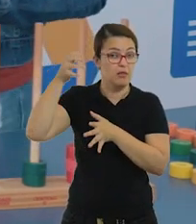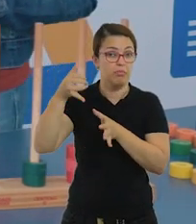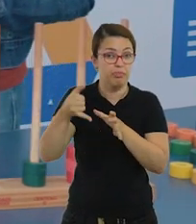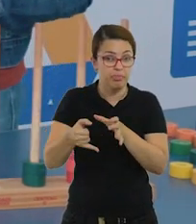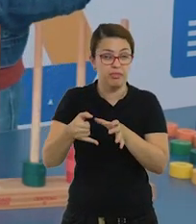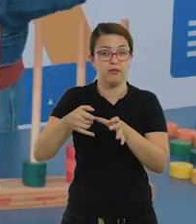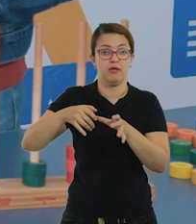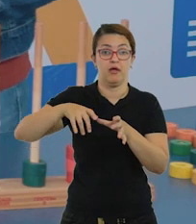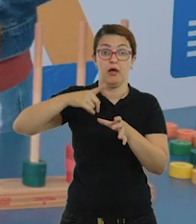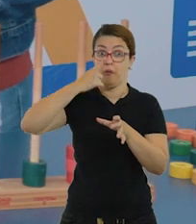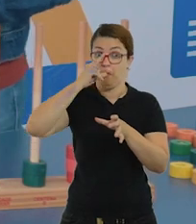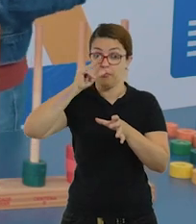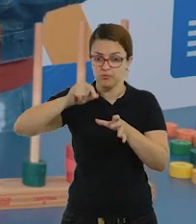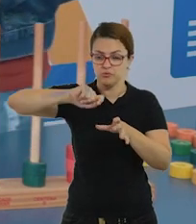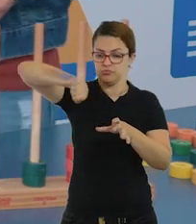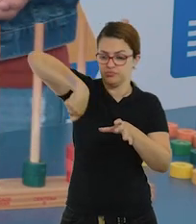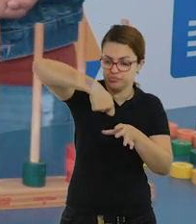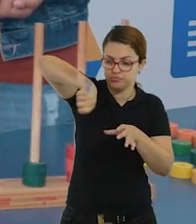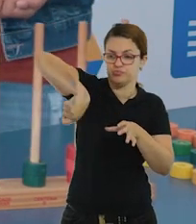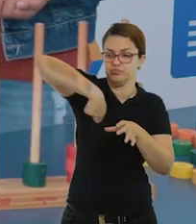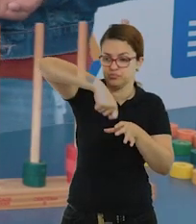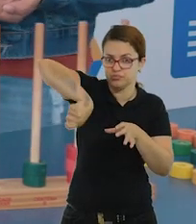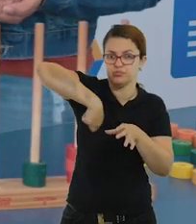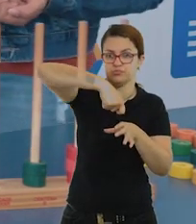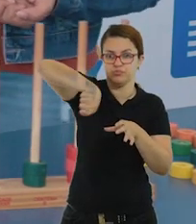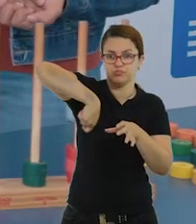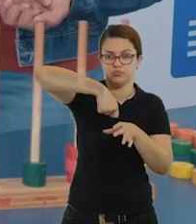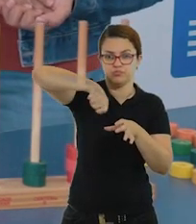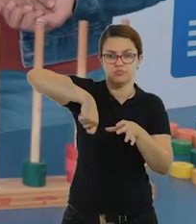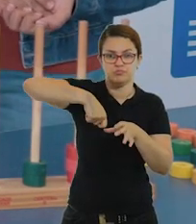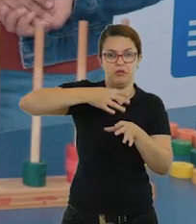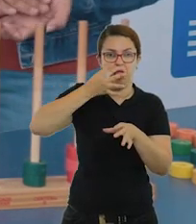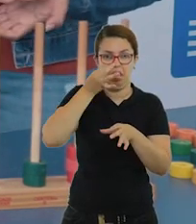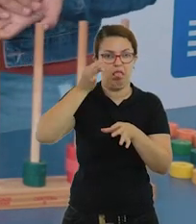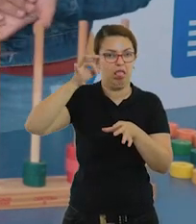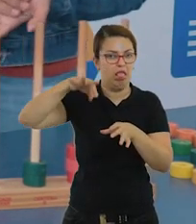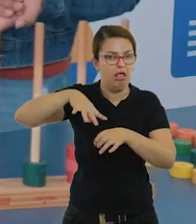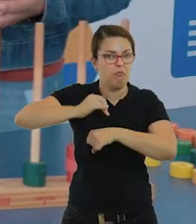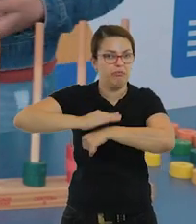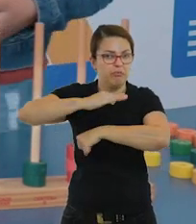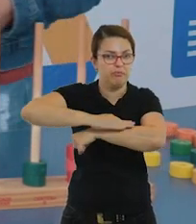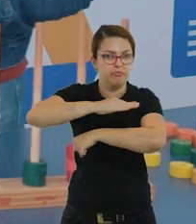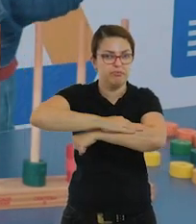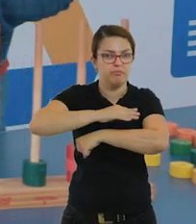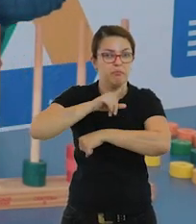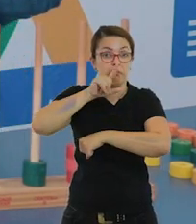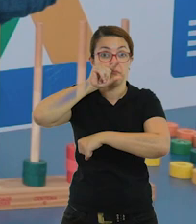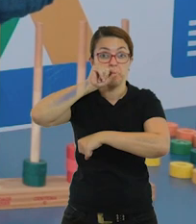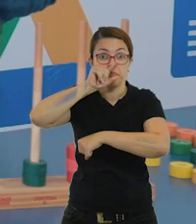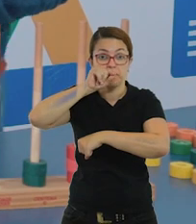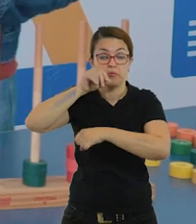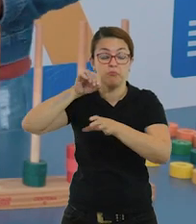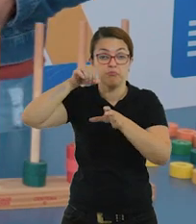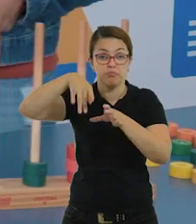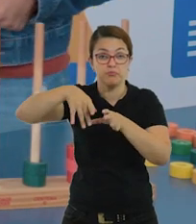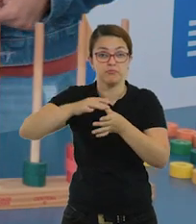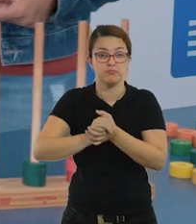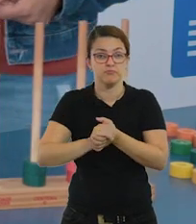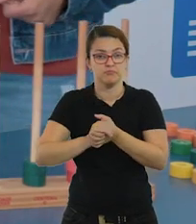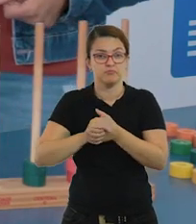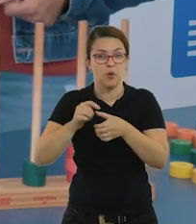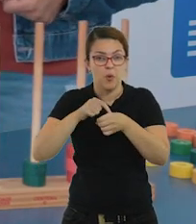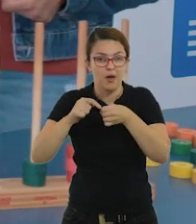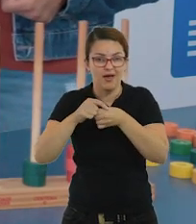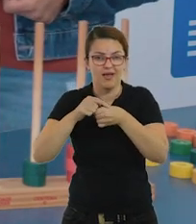bruxa mexe, remexe o seu panelão. Meleca de sapo, bico de pinto, pena de pavão, goiaba